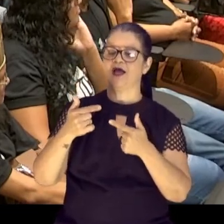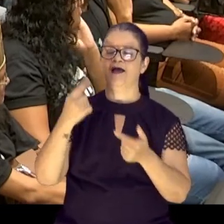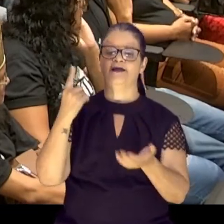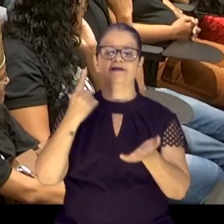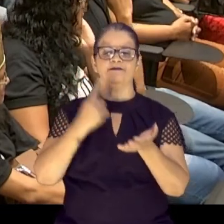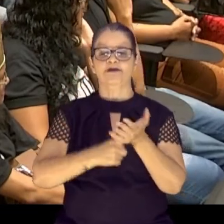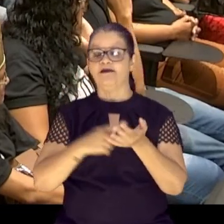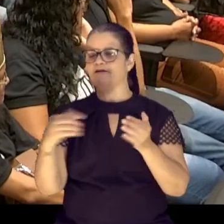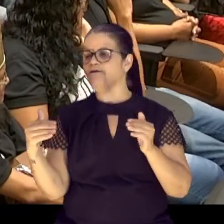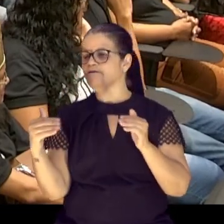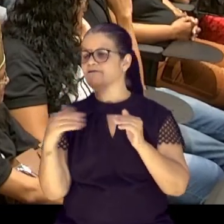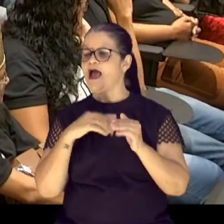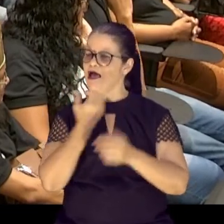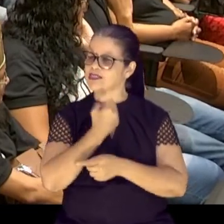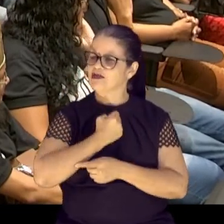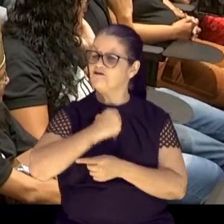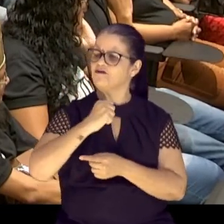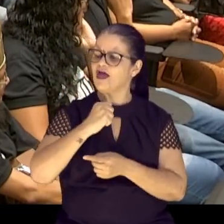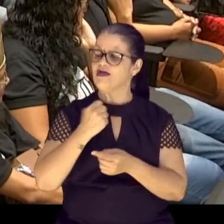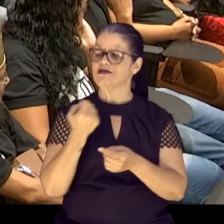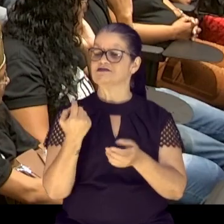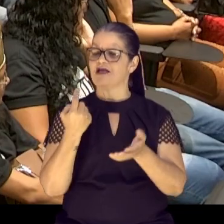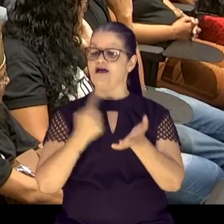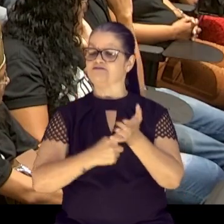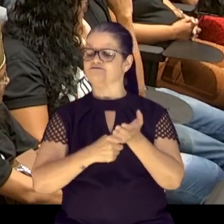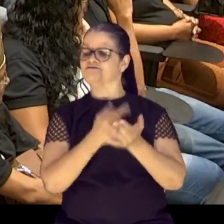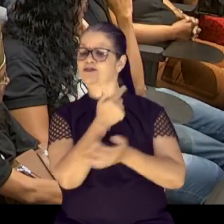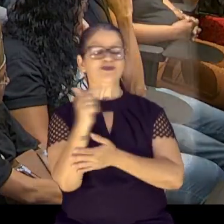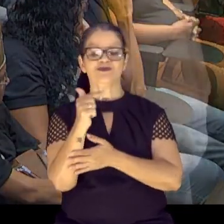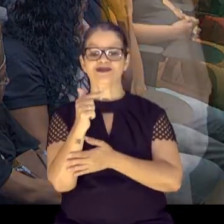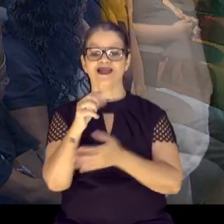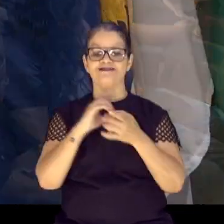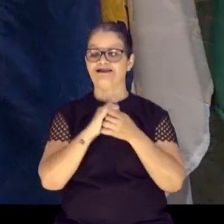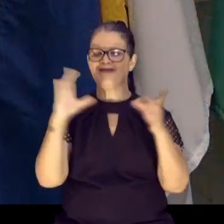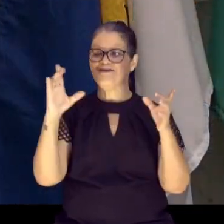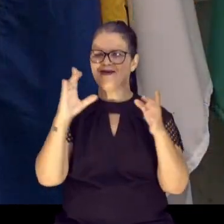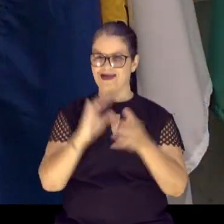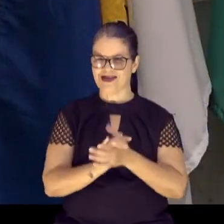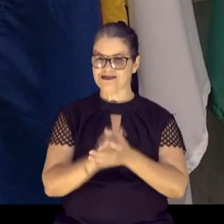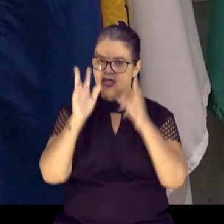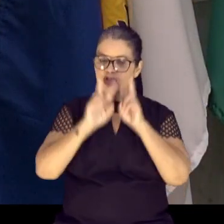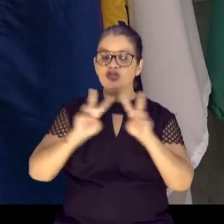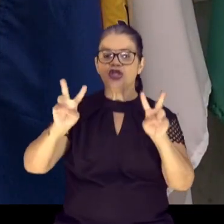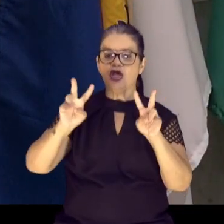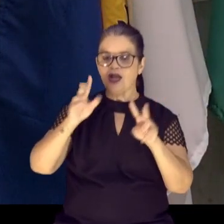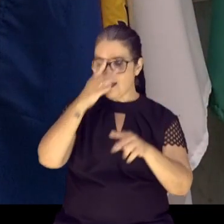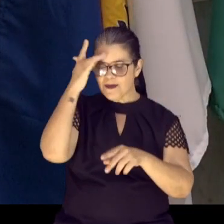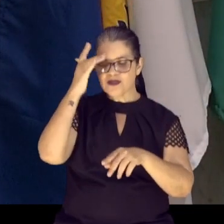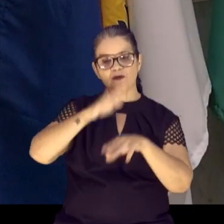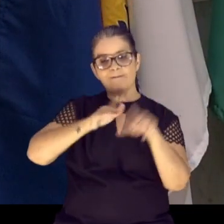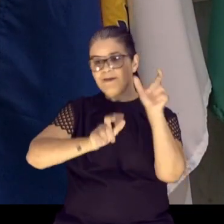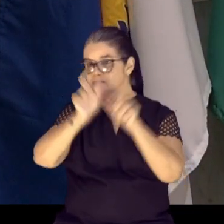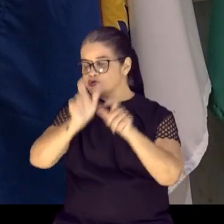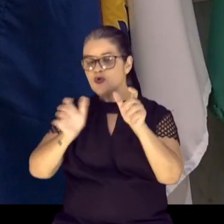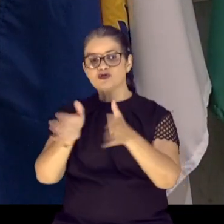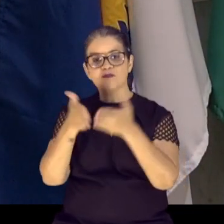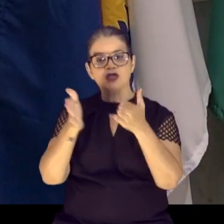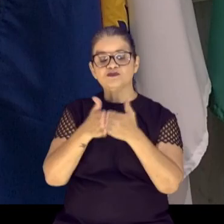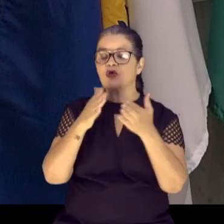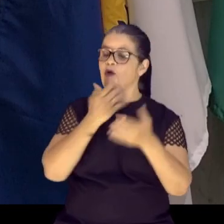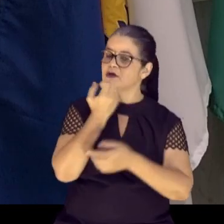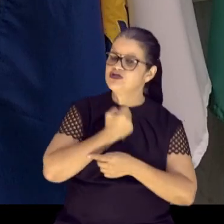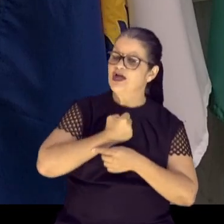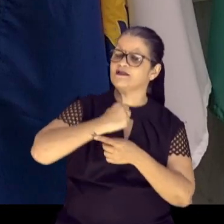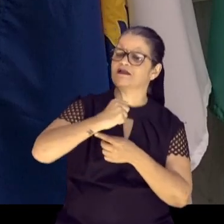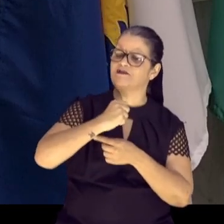a defesa inegociável da democracia, do olhar para aqueles que mais precisam, da defesa da